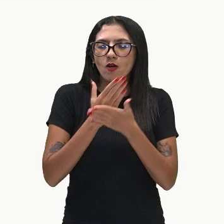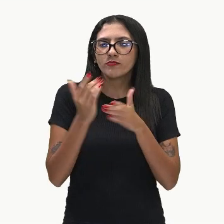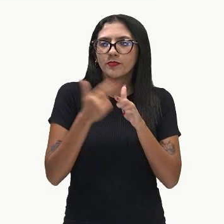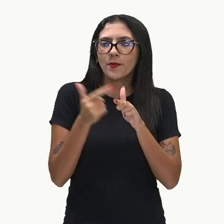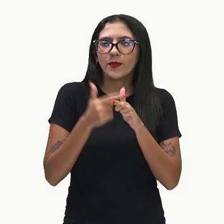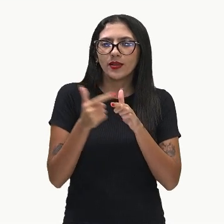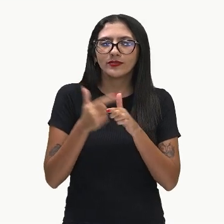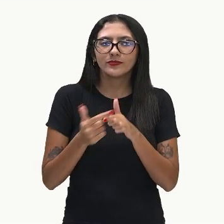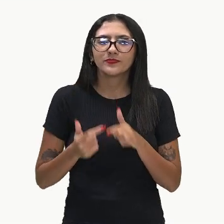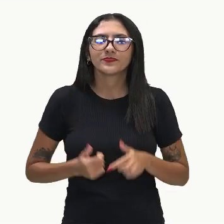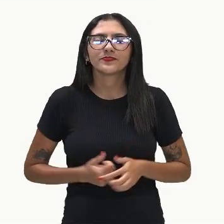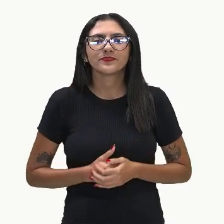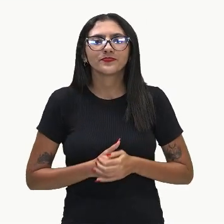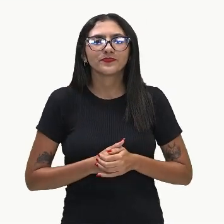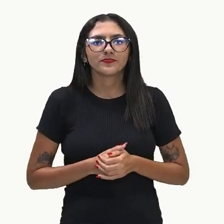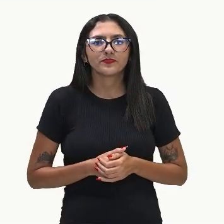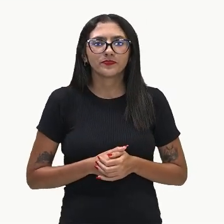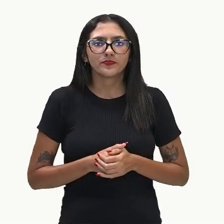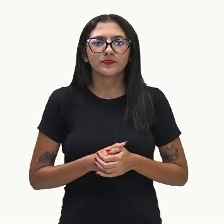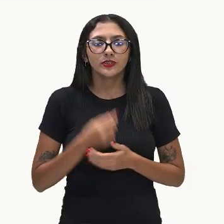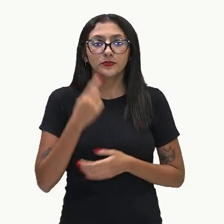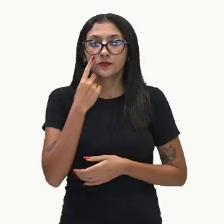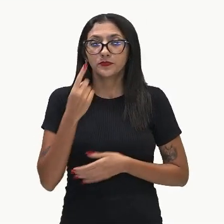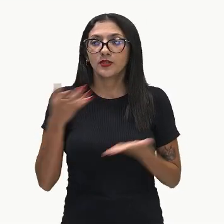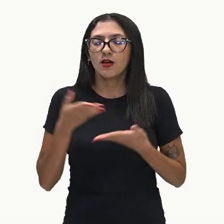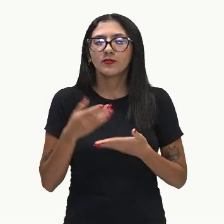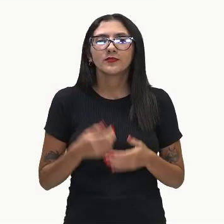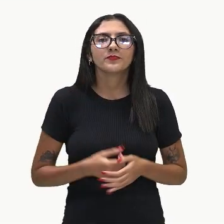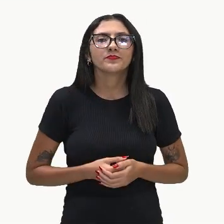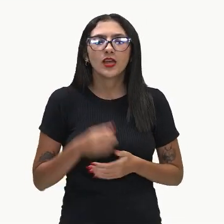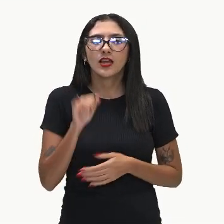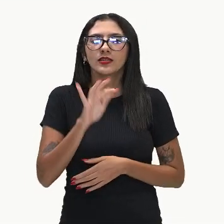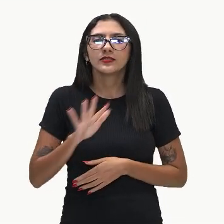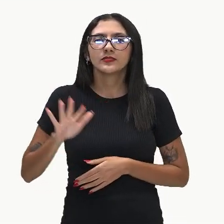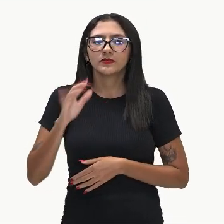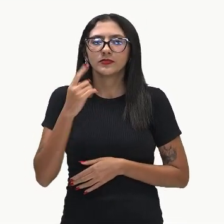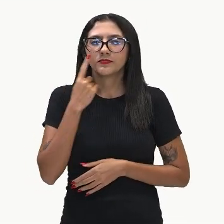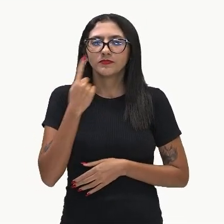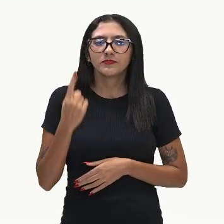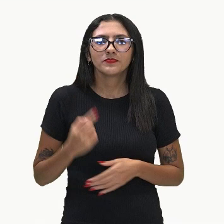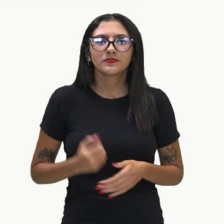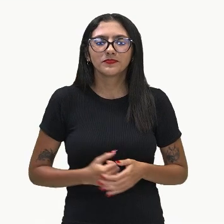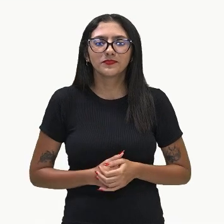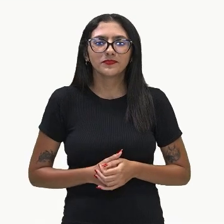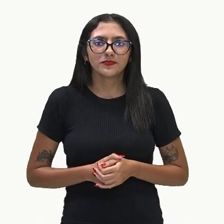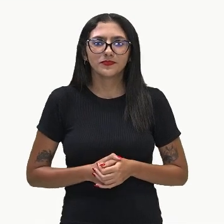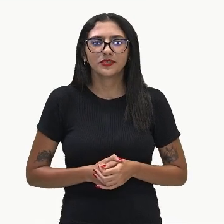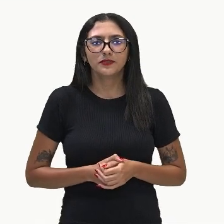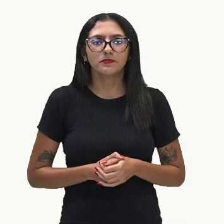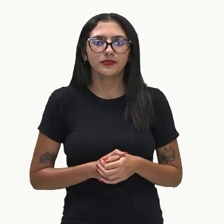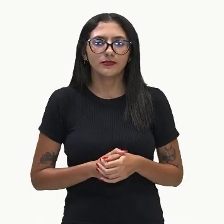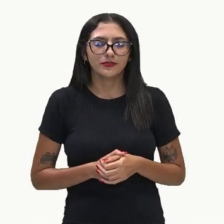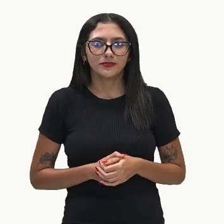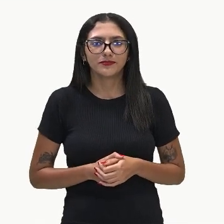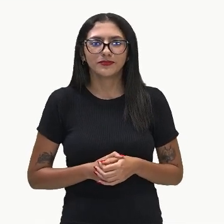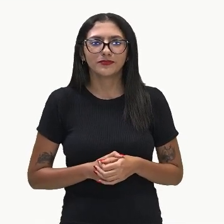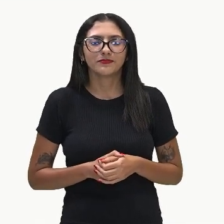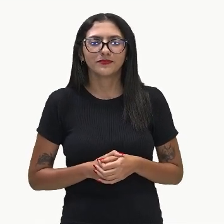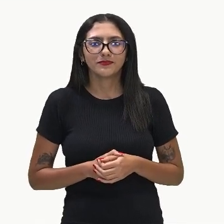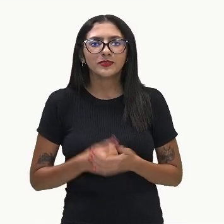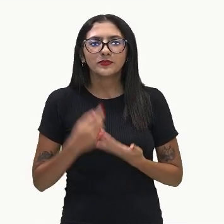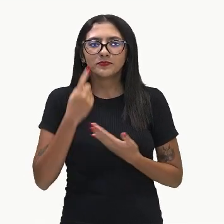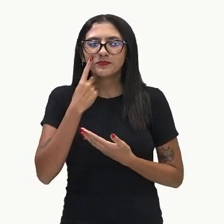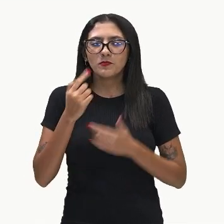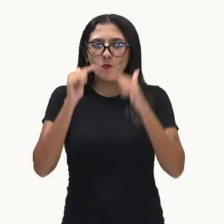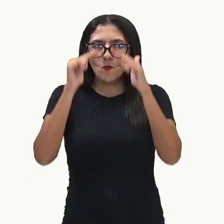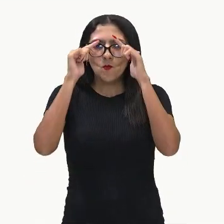aí vamos começar aqui de novo aqui para o nosso amigo aqui, ó. Ó, já está até sem cabelo, coitadinho, ó. Olha aí, ó. Calvície, é isso